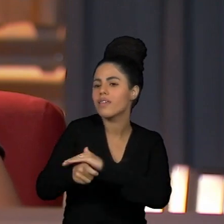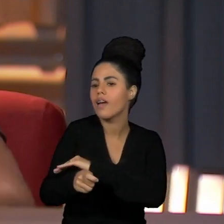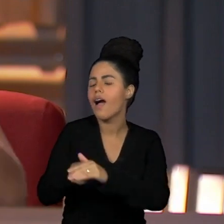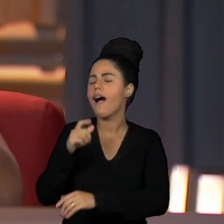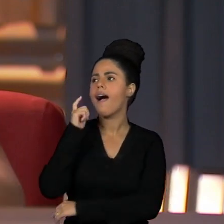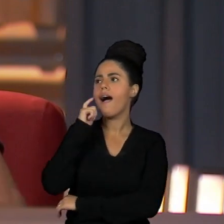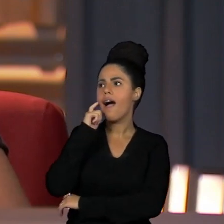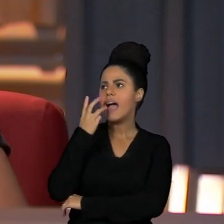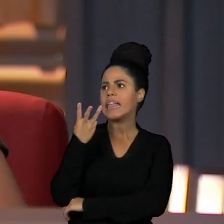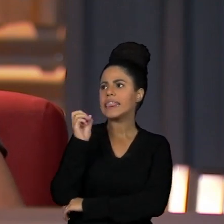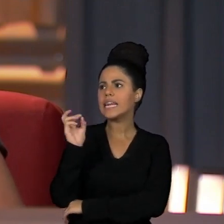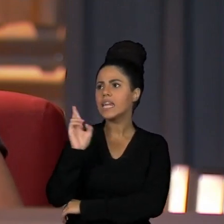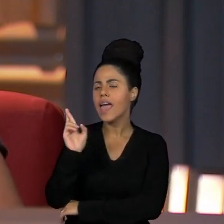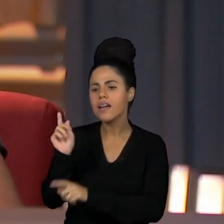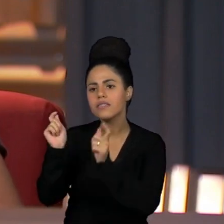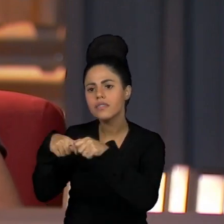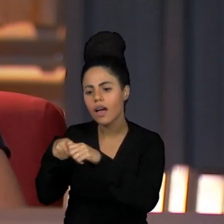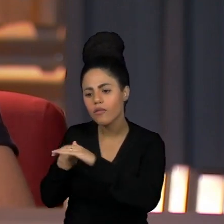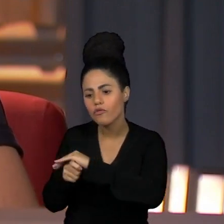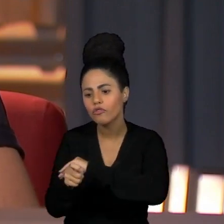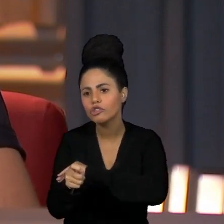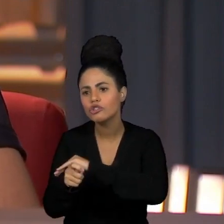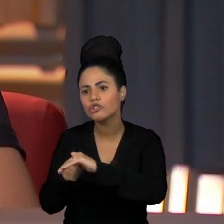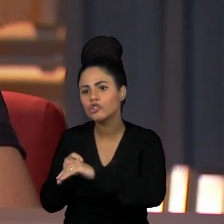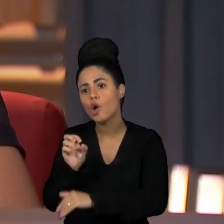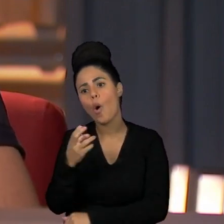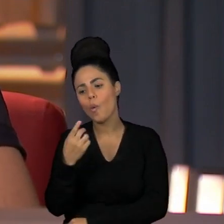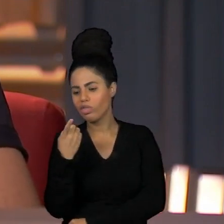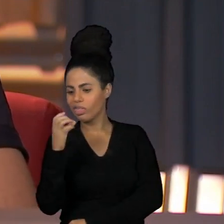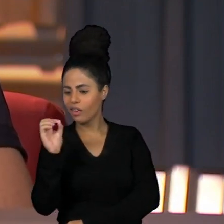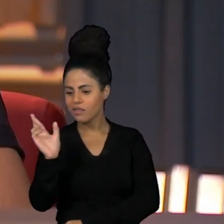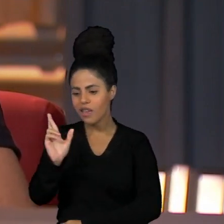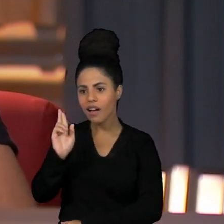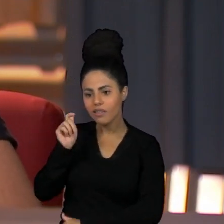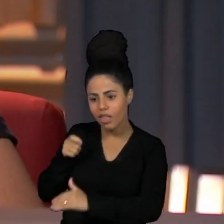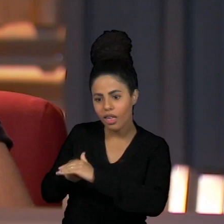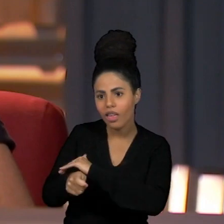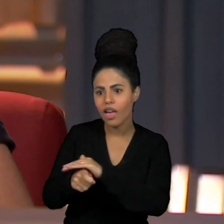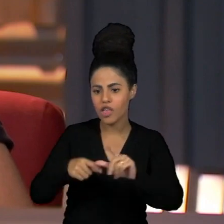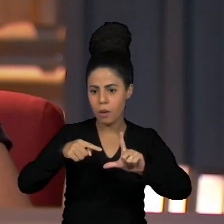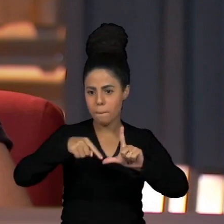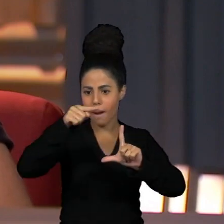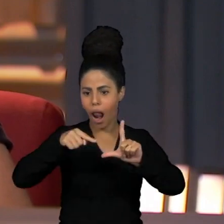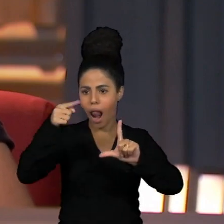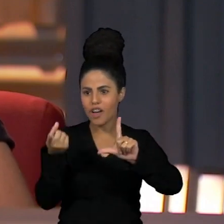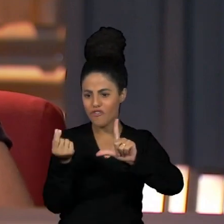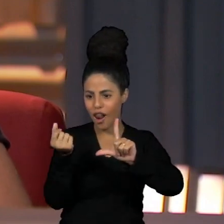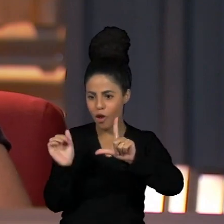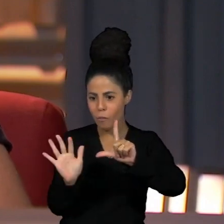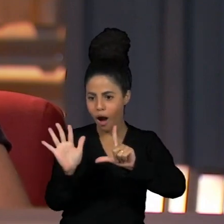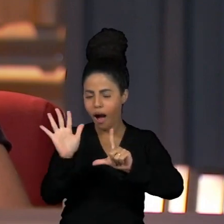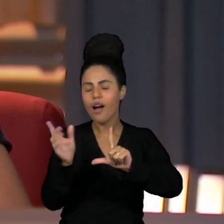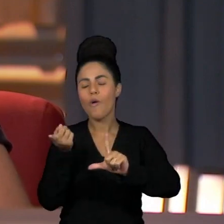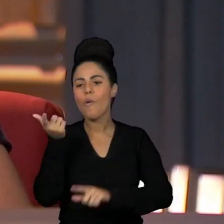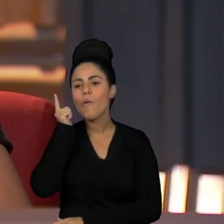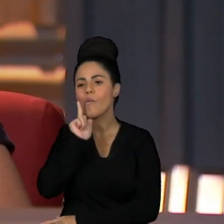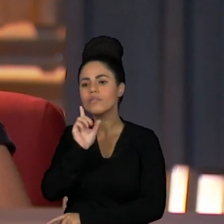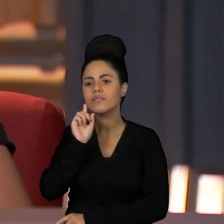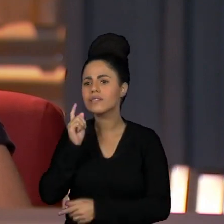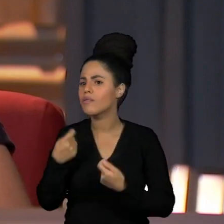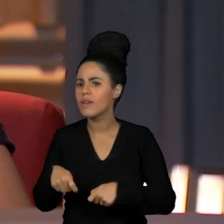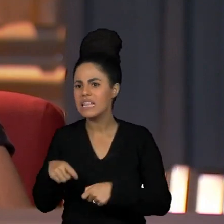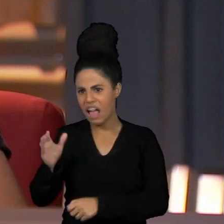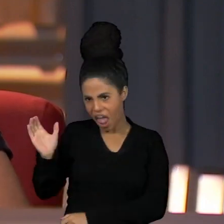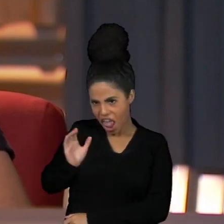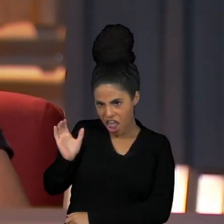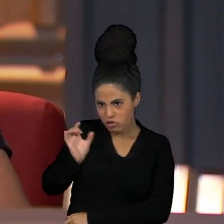poderia fazer meu primeiro investimento. Com R$10 depois eu descobri que eu poderia investir na Bolsa de Valores. E aí eu falei, não precisa ser